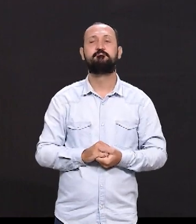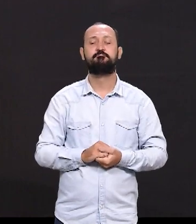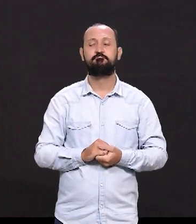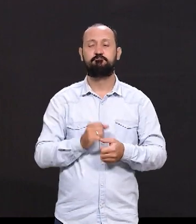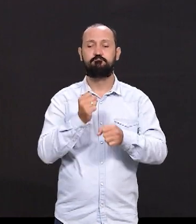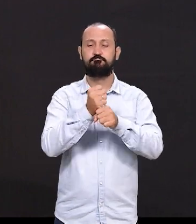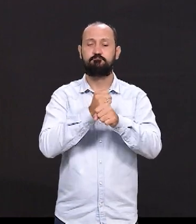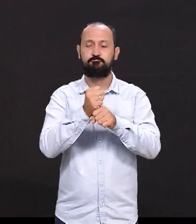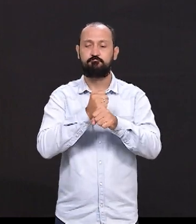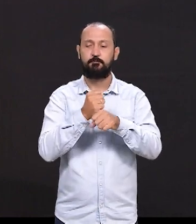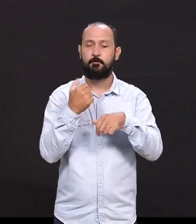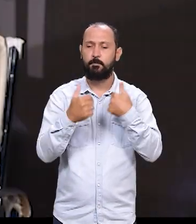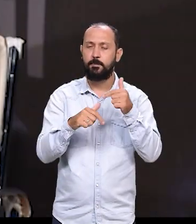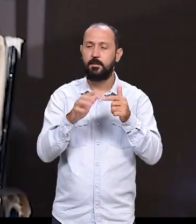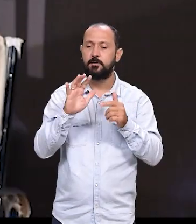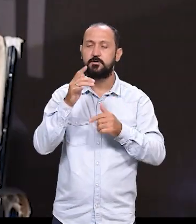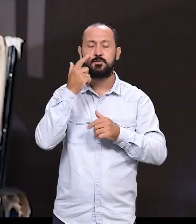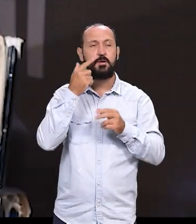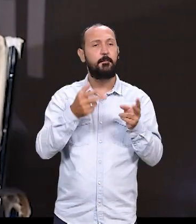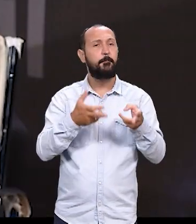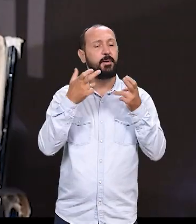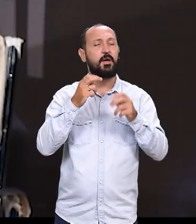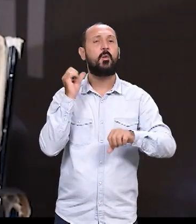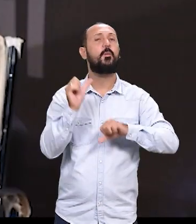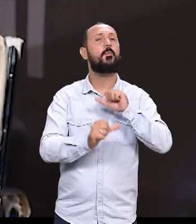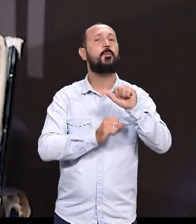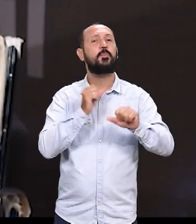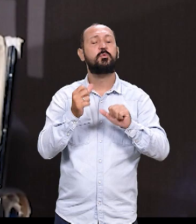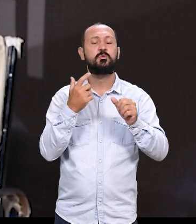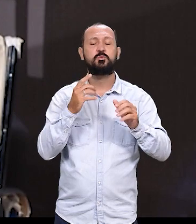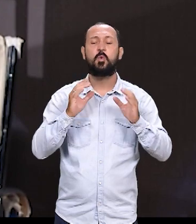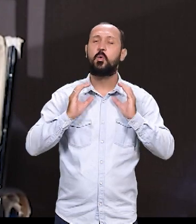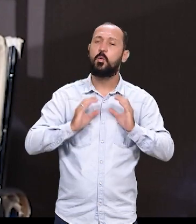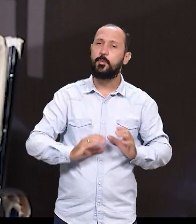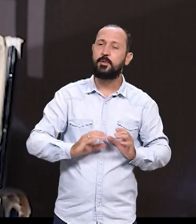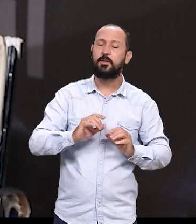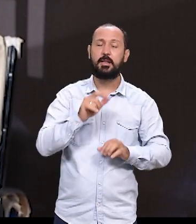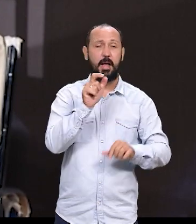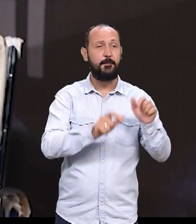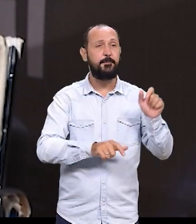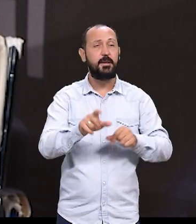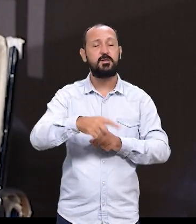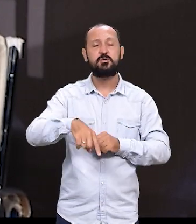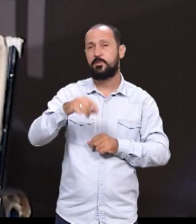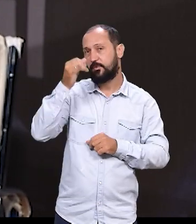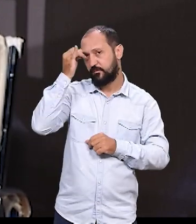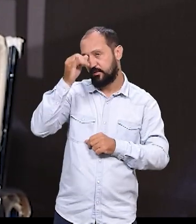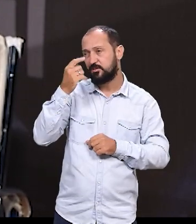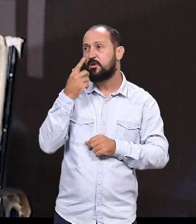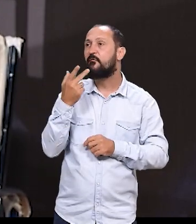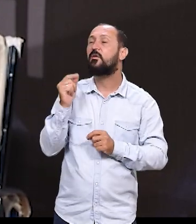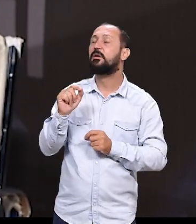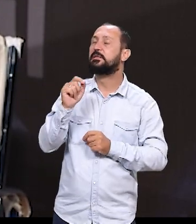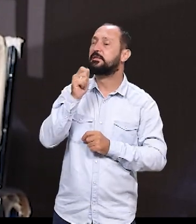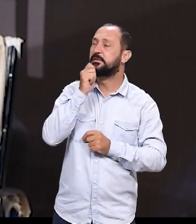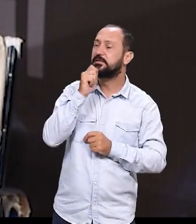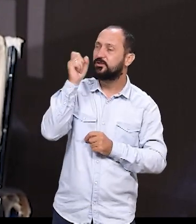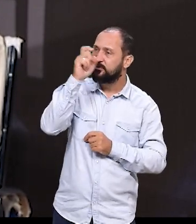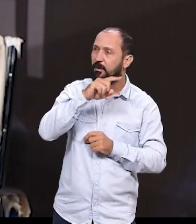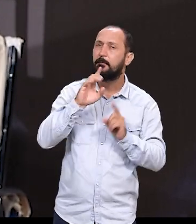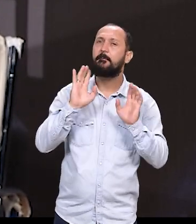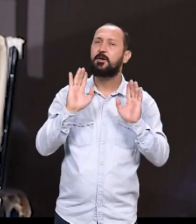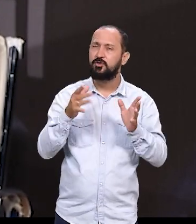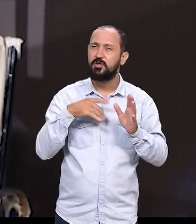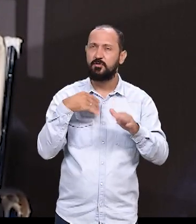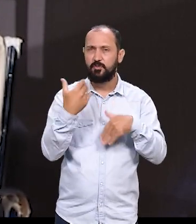silicone anualmente Doutor nesses anos de trabalho o senhor percebeu alguma mudança no comportamento das pessoas em